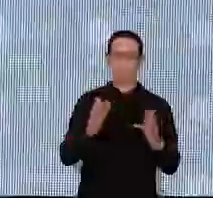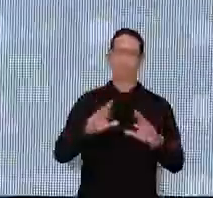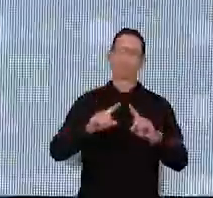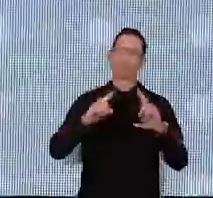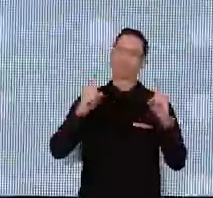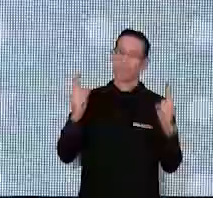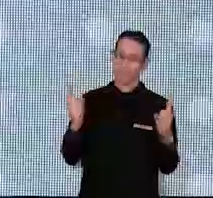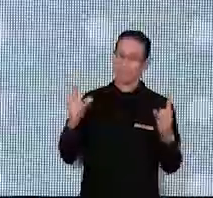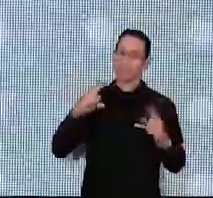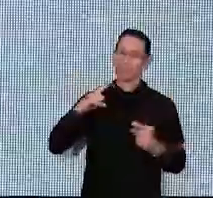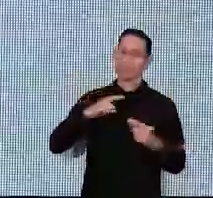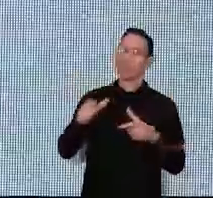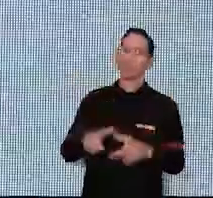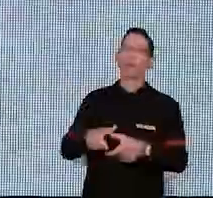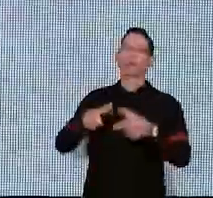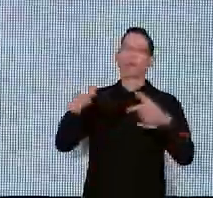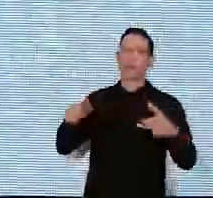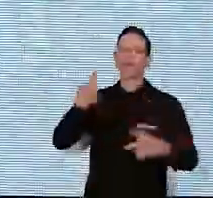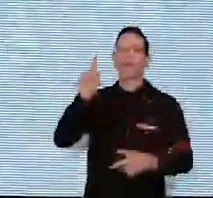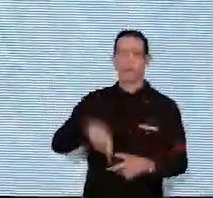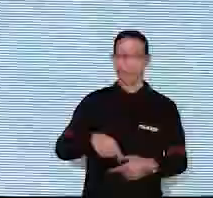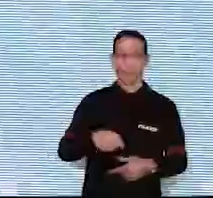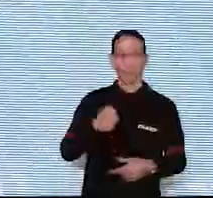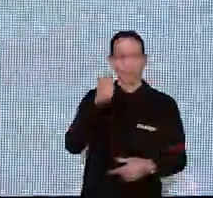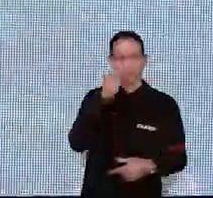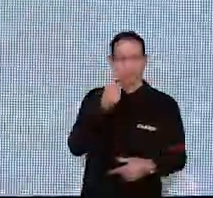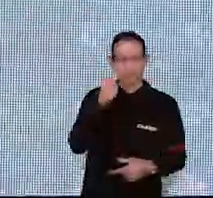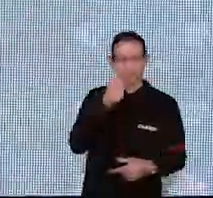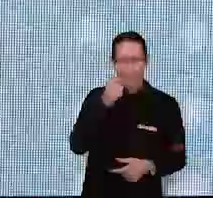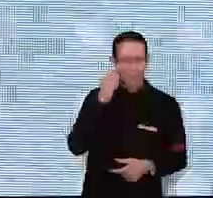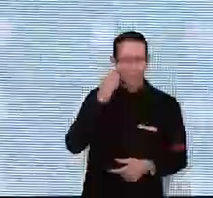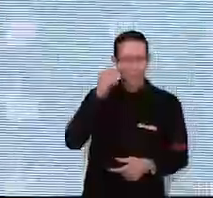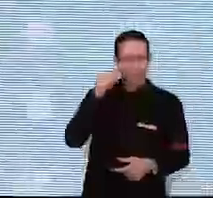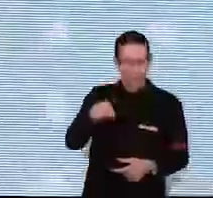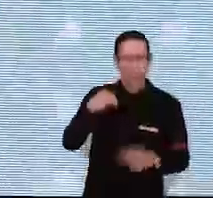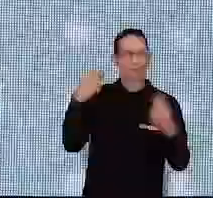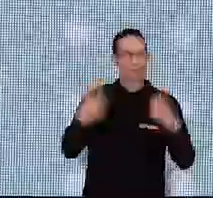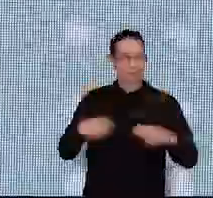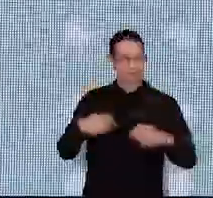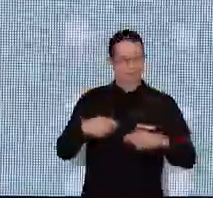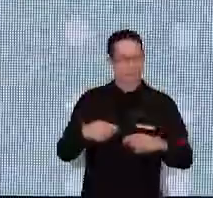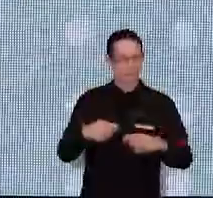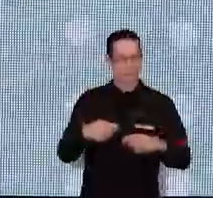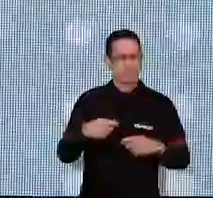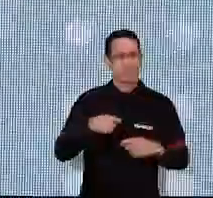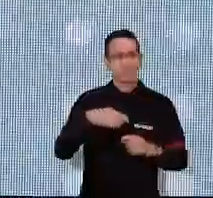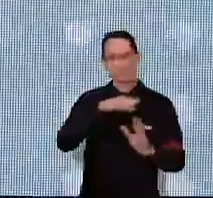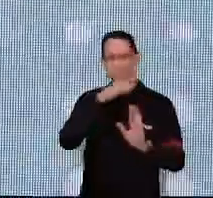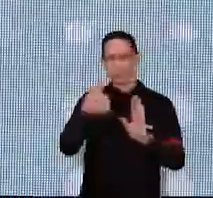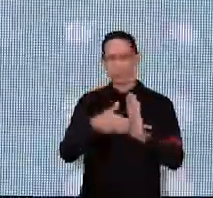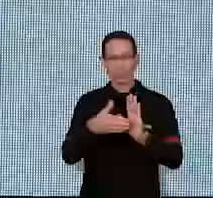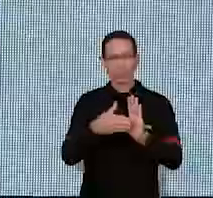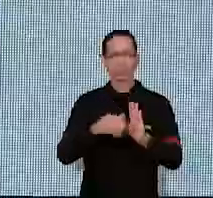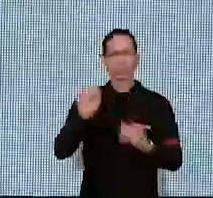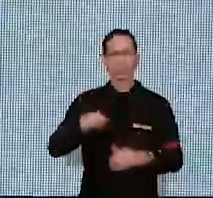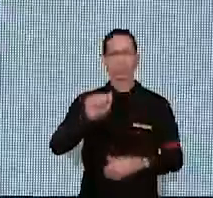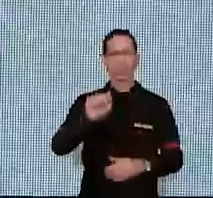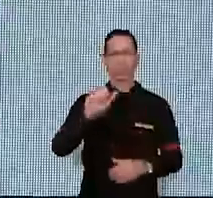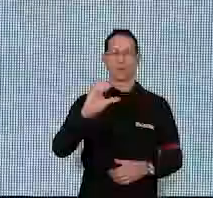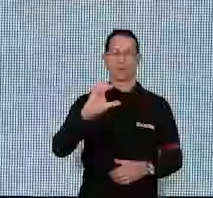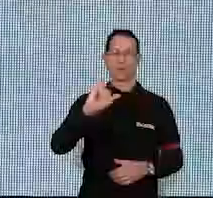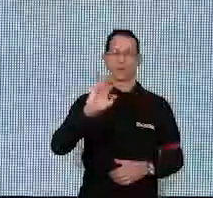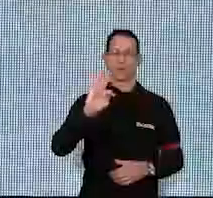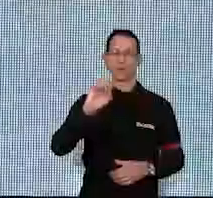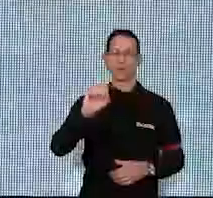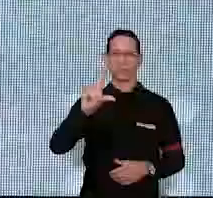mas na grande maioria, olhar dentro dessas orelhas, olhar para esse animal, coletar o material citológico para